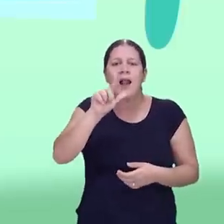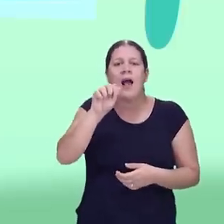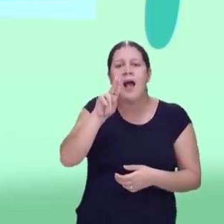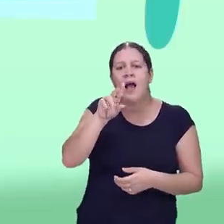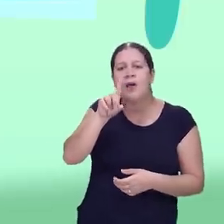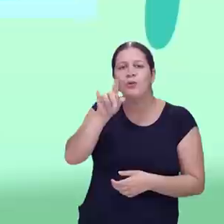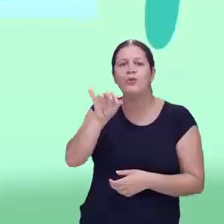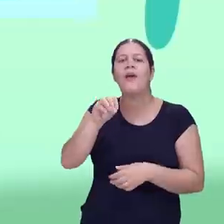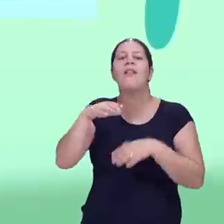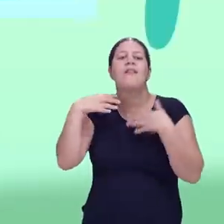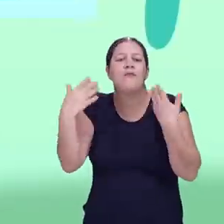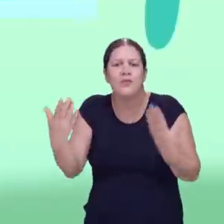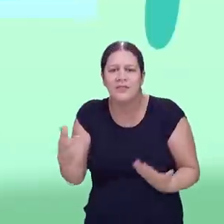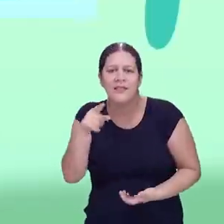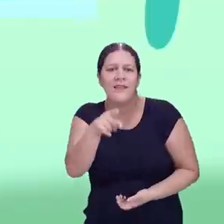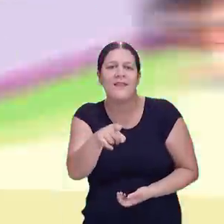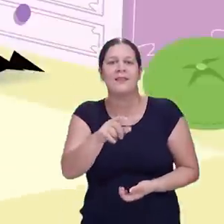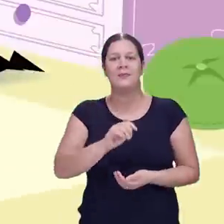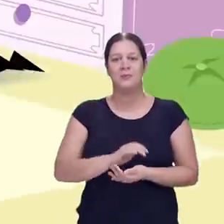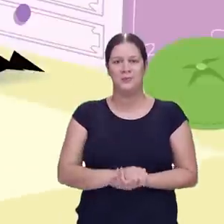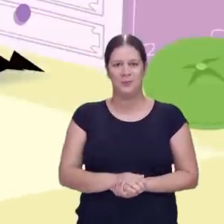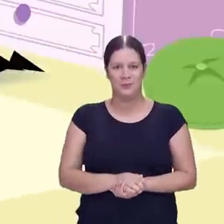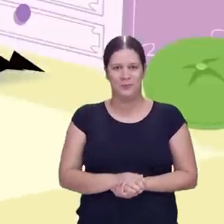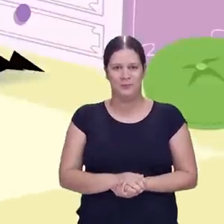mesmo. Cláudio, cadê você?